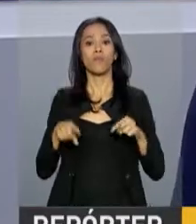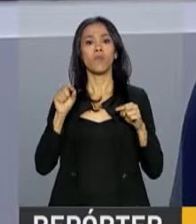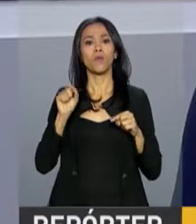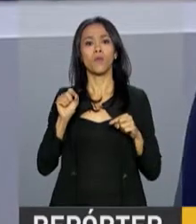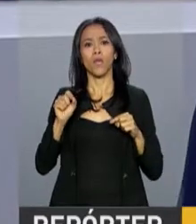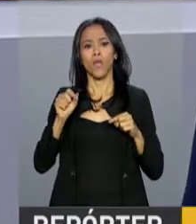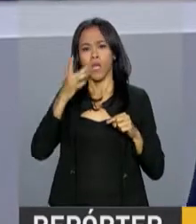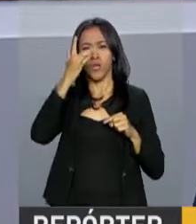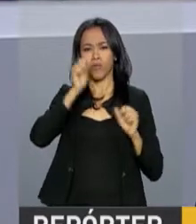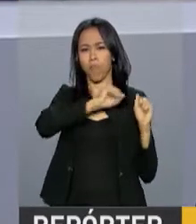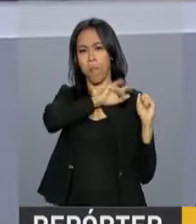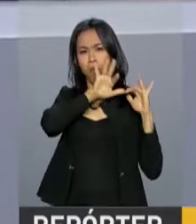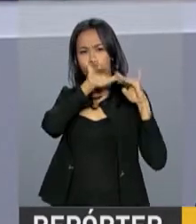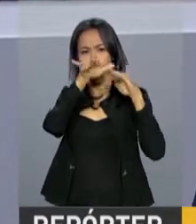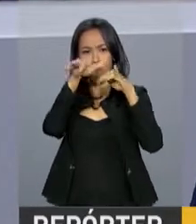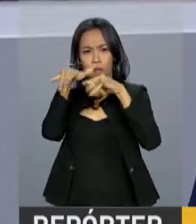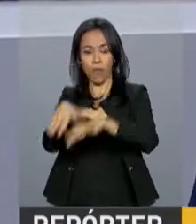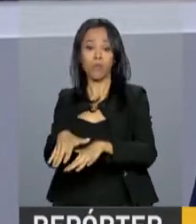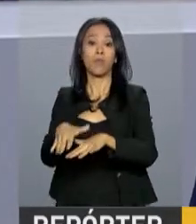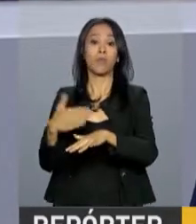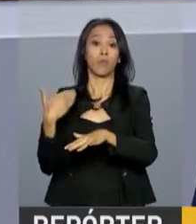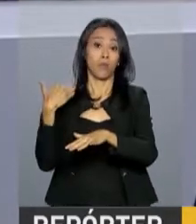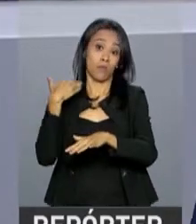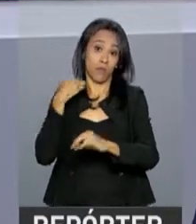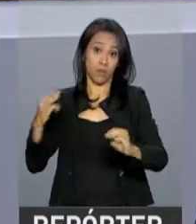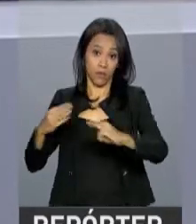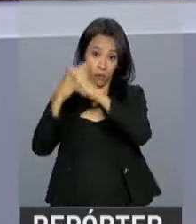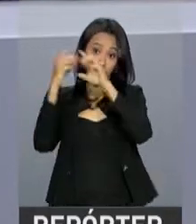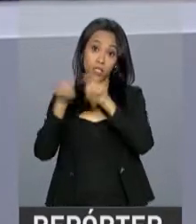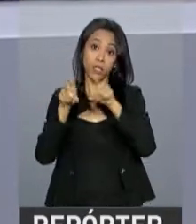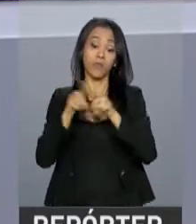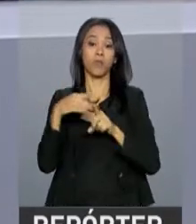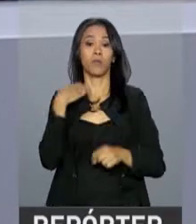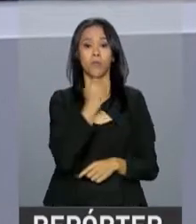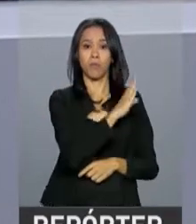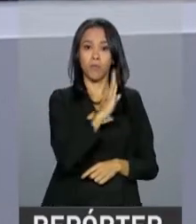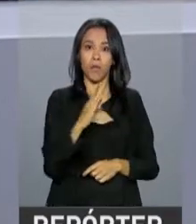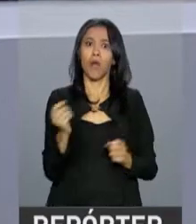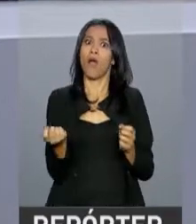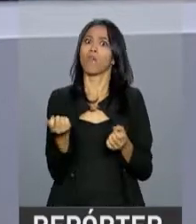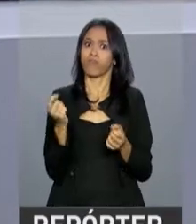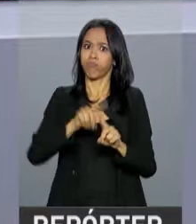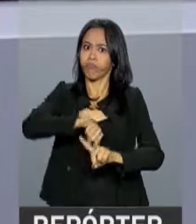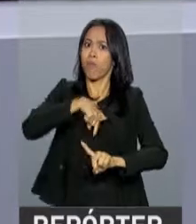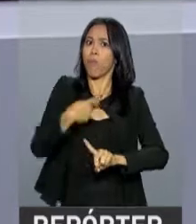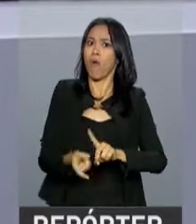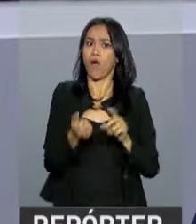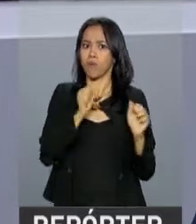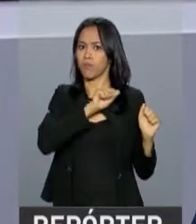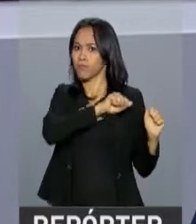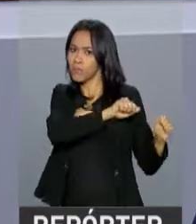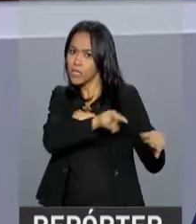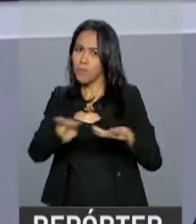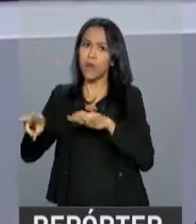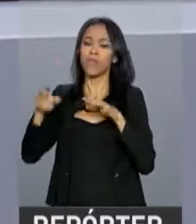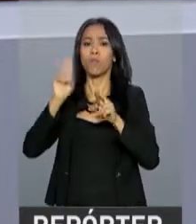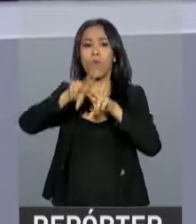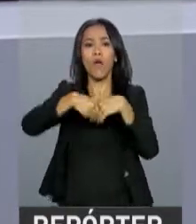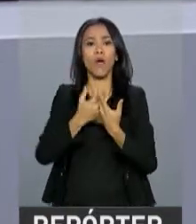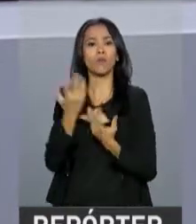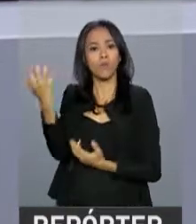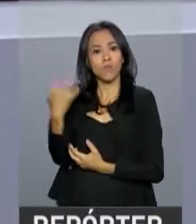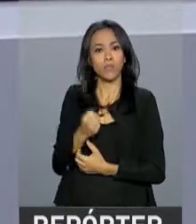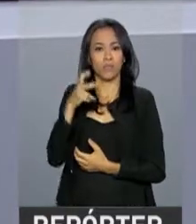da caixa econômica e do banco do brasil aumentou durante a primeira semana do novo cronograma de saques das contas do pis